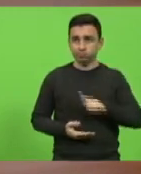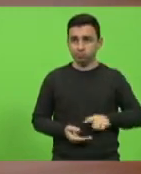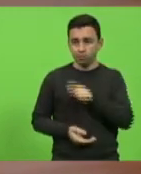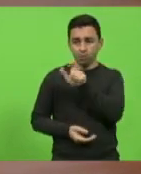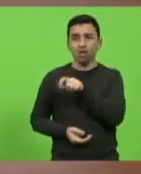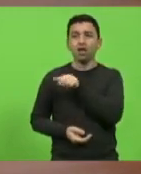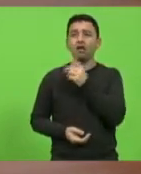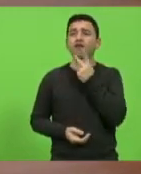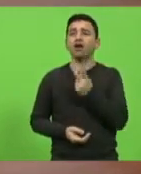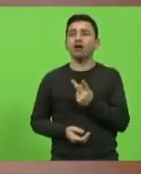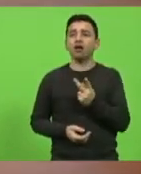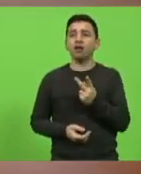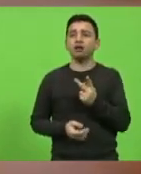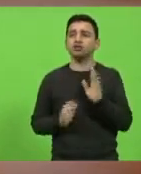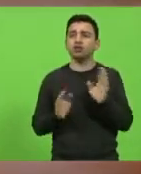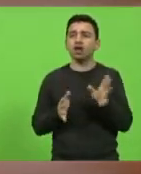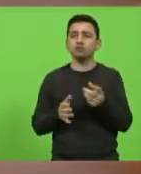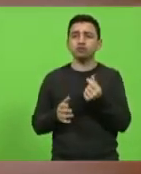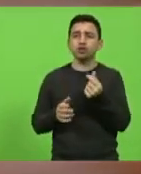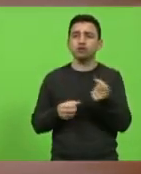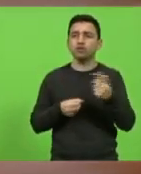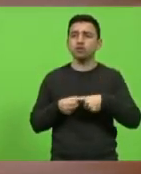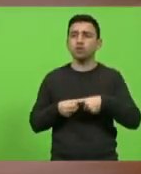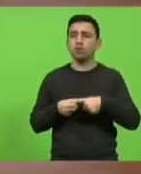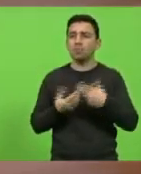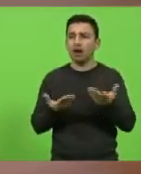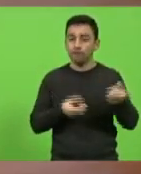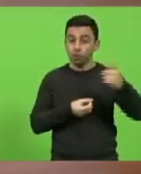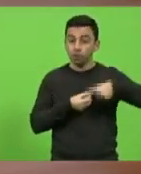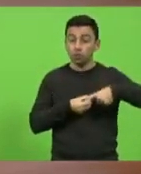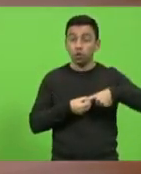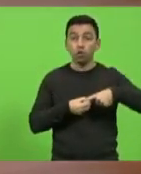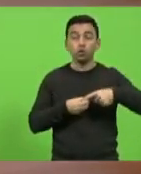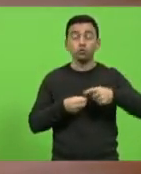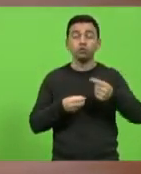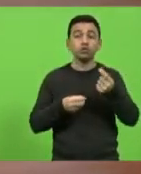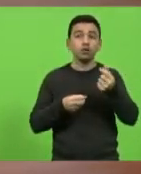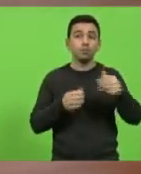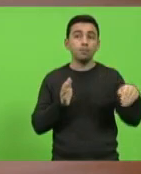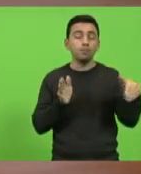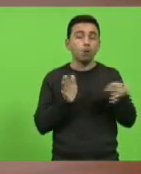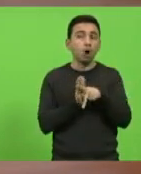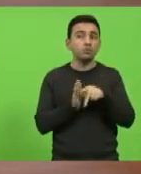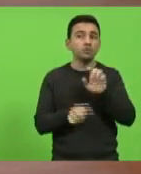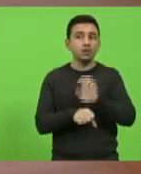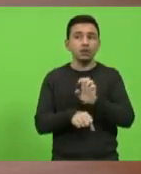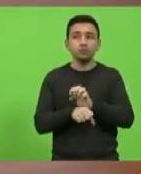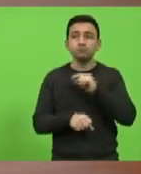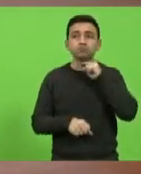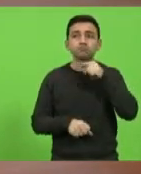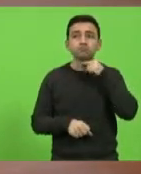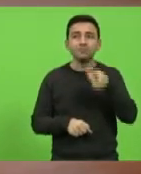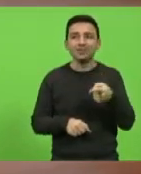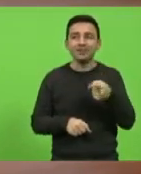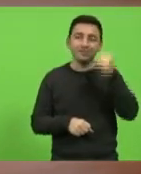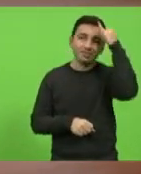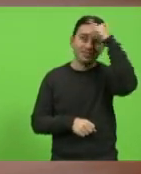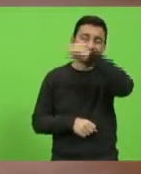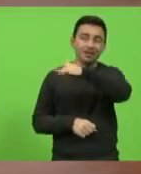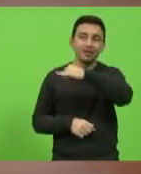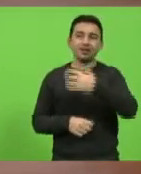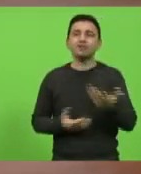já foi acautelada, mas esse valor não voltou para os cofres do Estado, portanto, ele não foi utilizado no combate à pandemia. Quanta falta